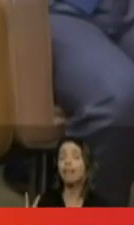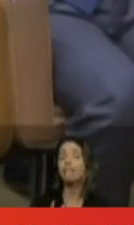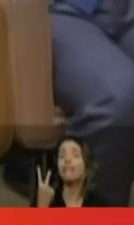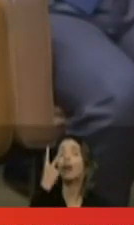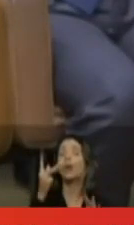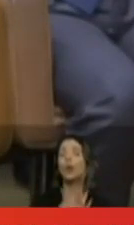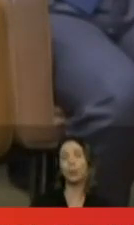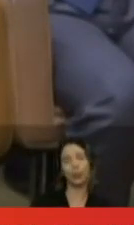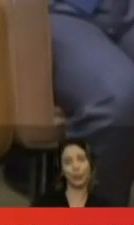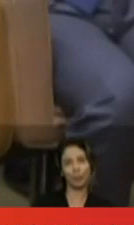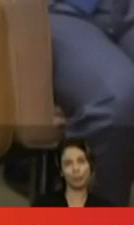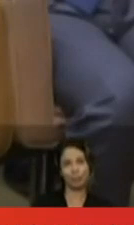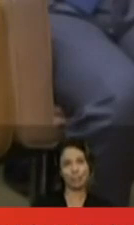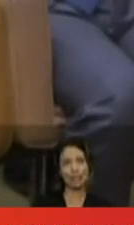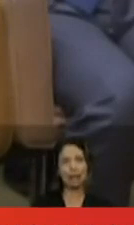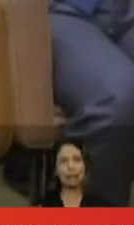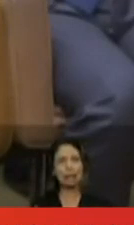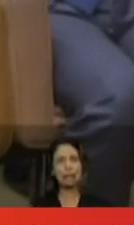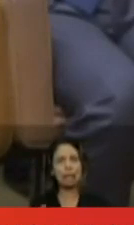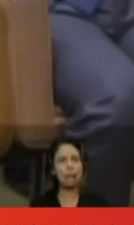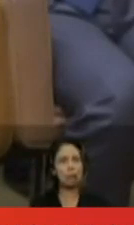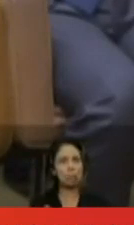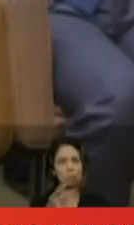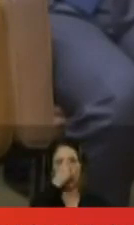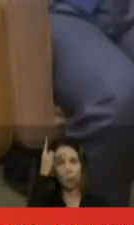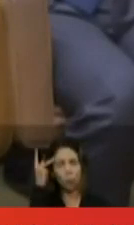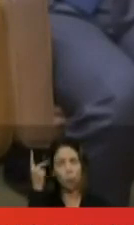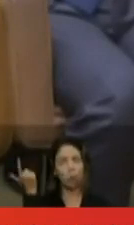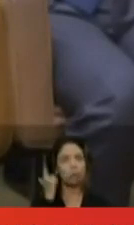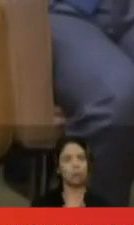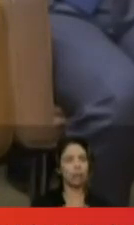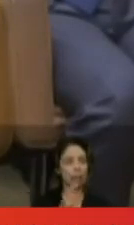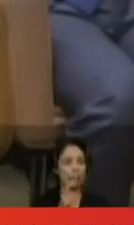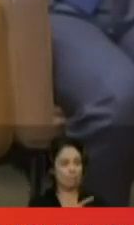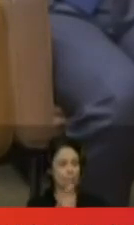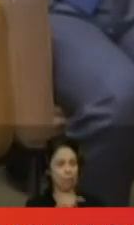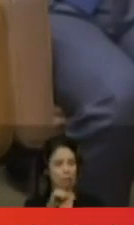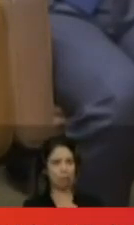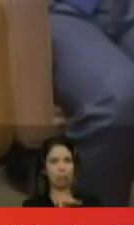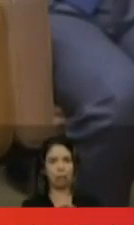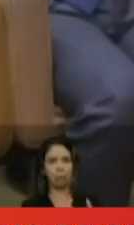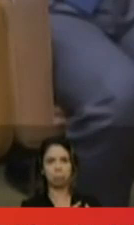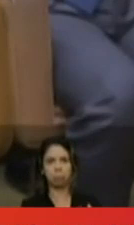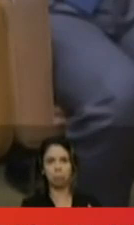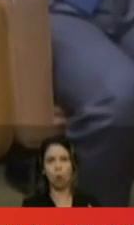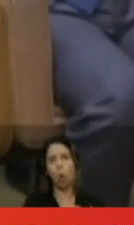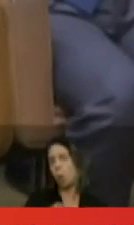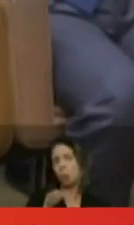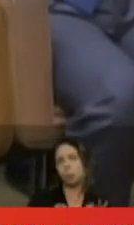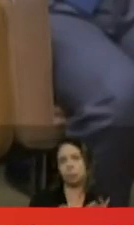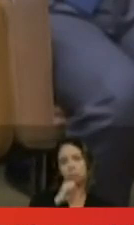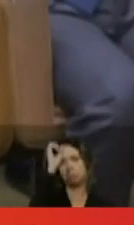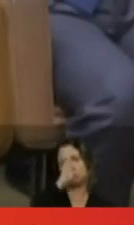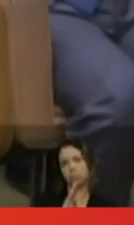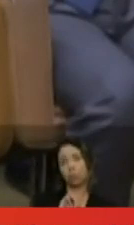Não é papel de manifestante vândalo invadir Supremo, Congresso Nacional e Poder Executivo para destruir.